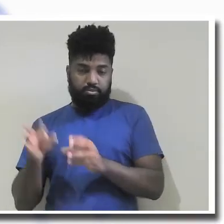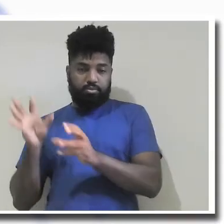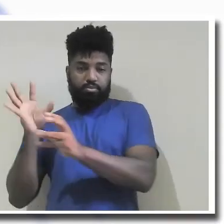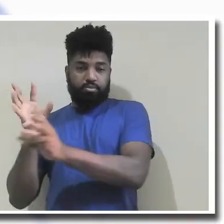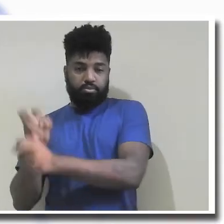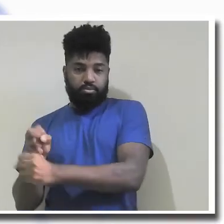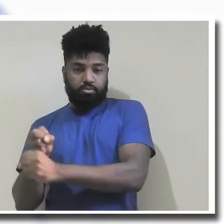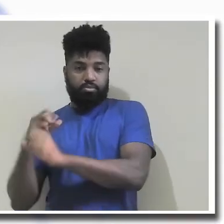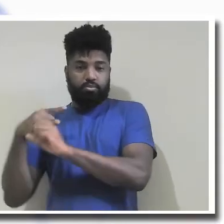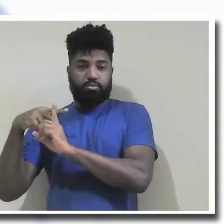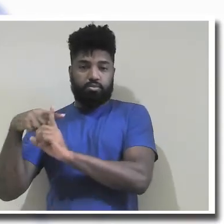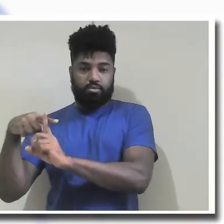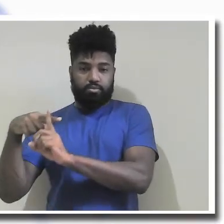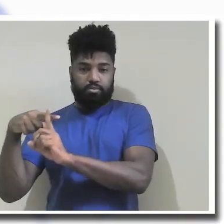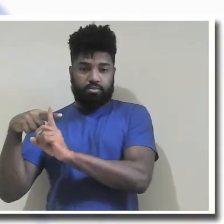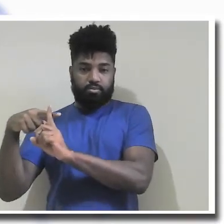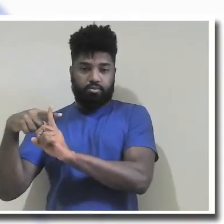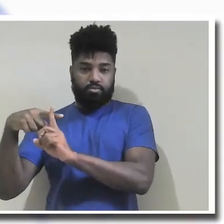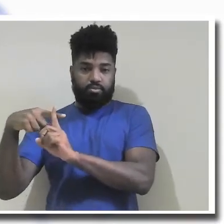positivo.